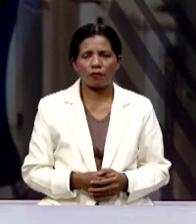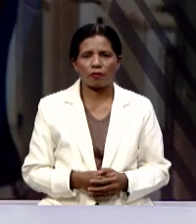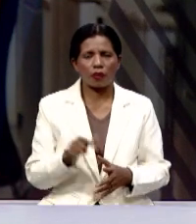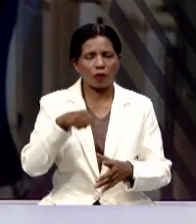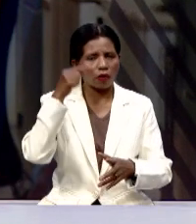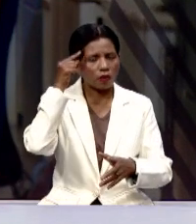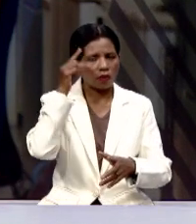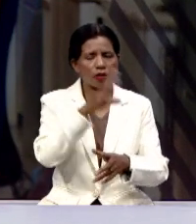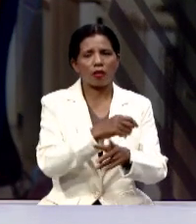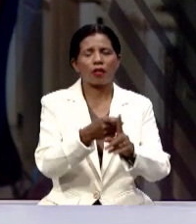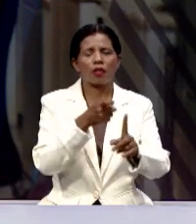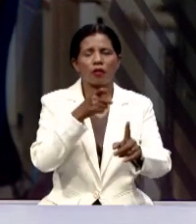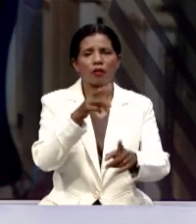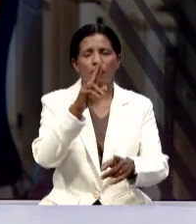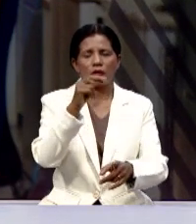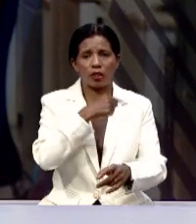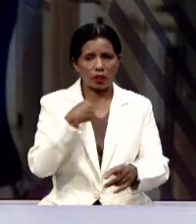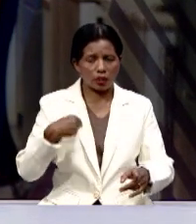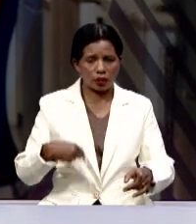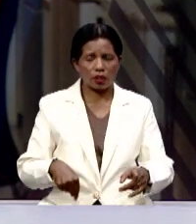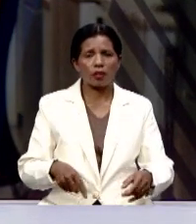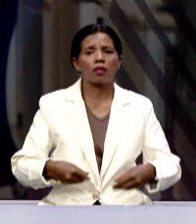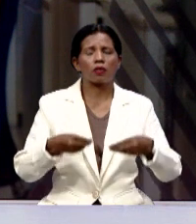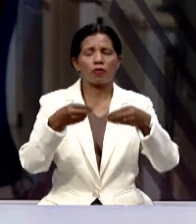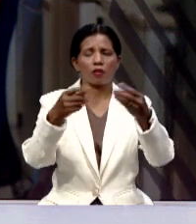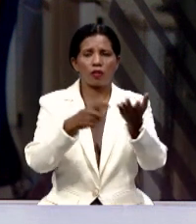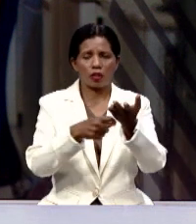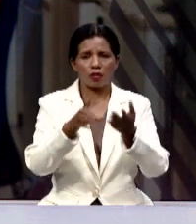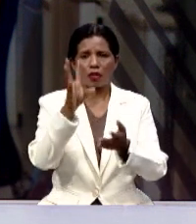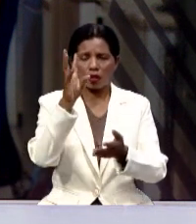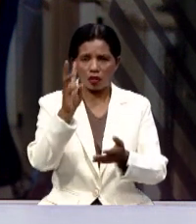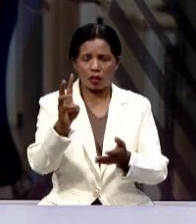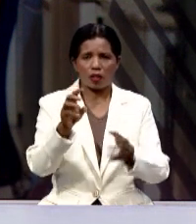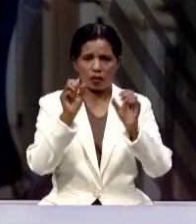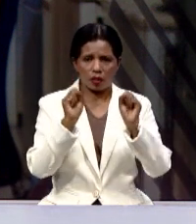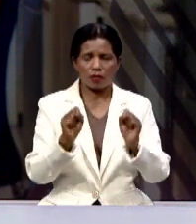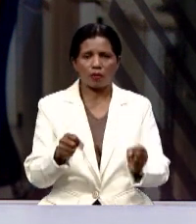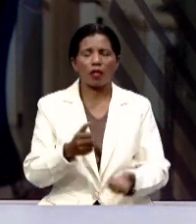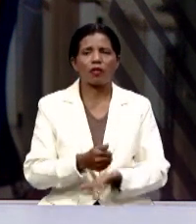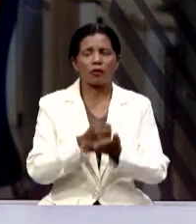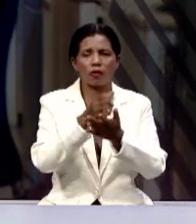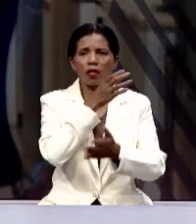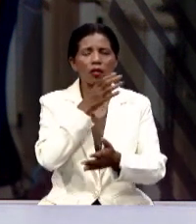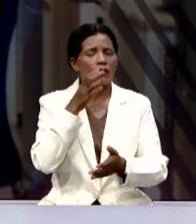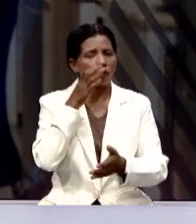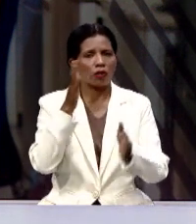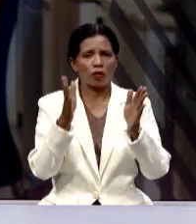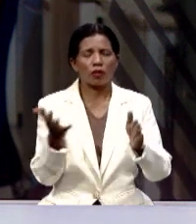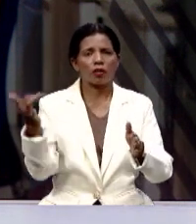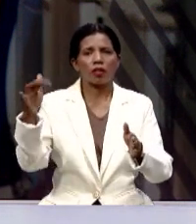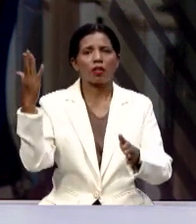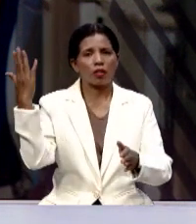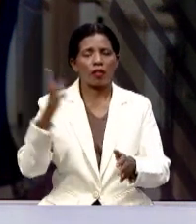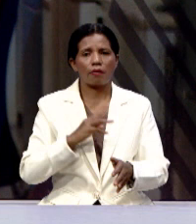Governador província Hunan, China, promete se oferece técnico Nainen, Hodi apoia agricultor Sira Iha Manatuto.